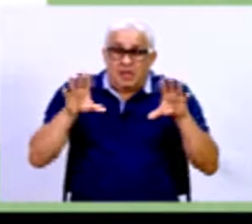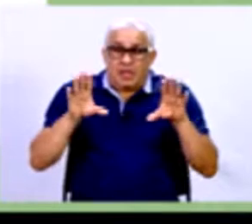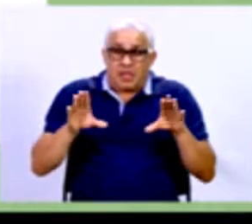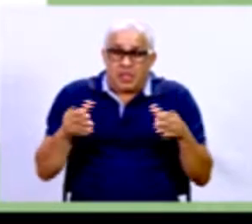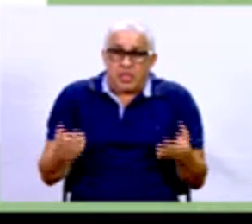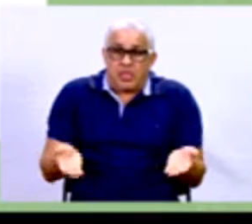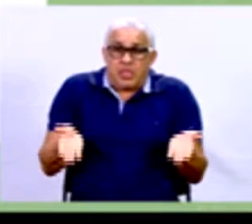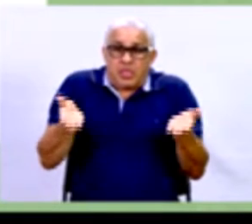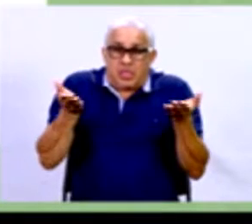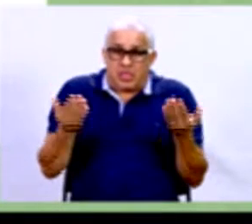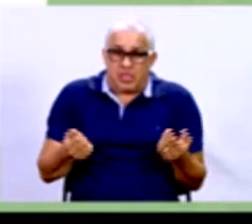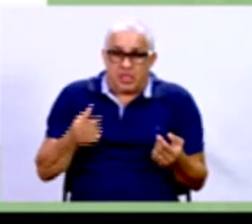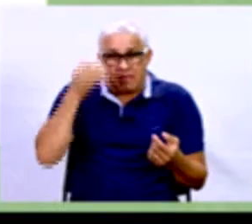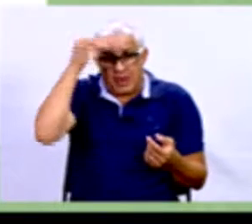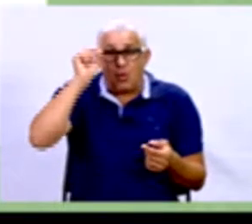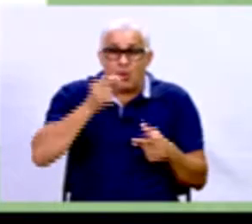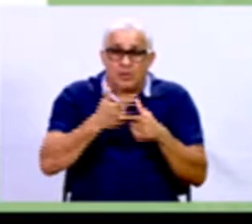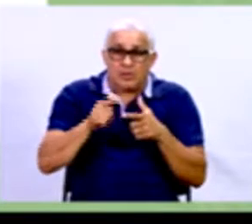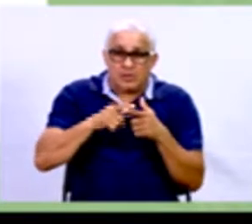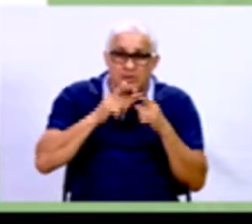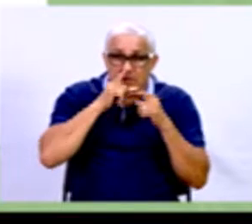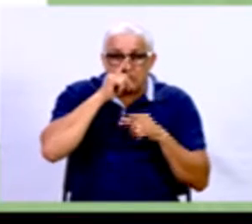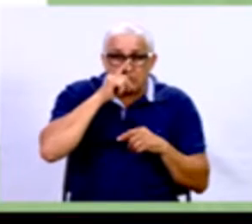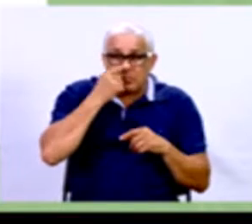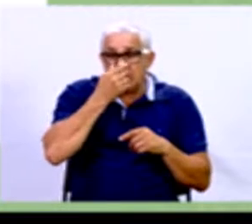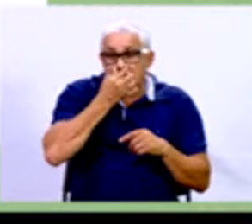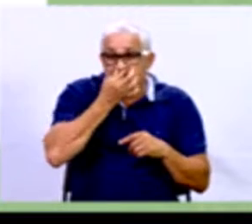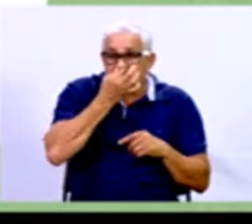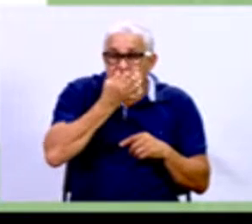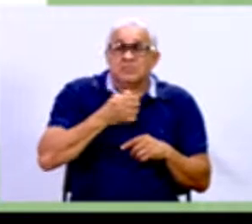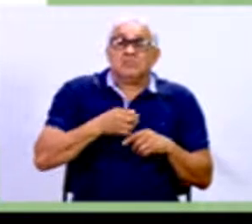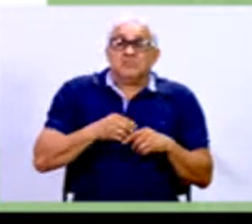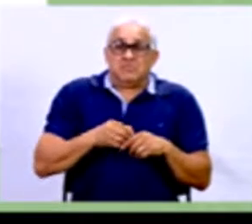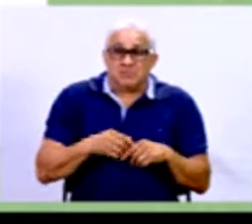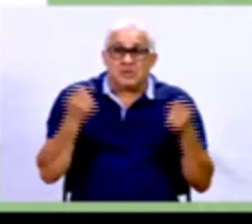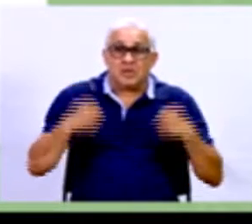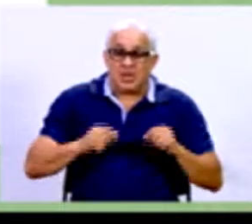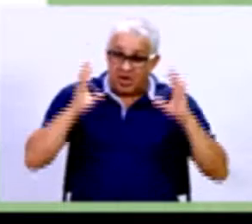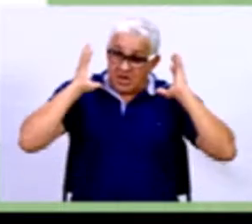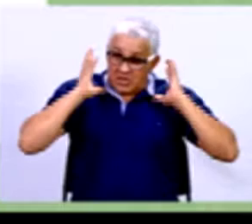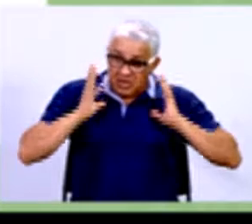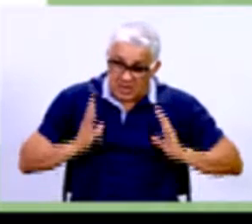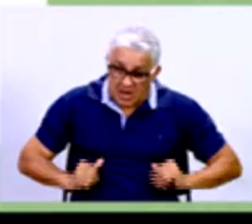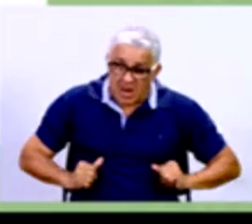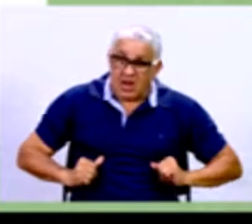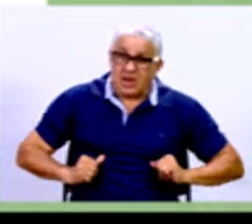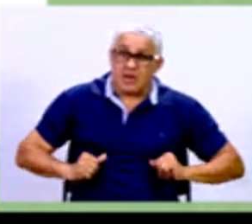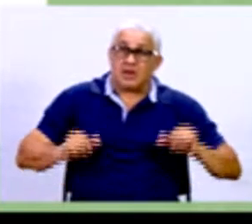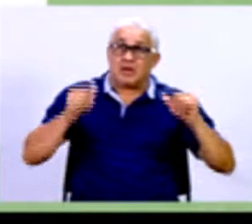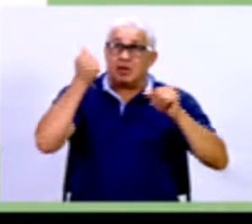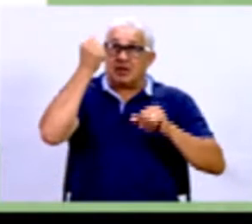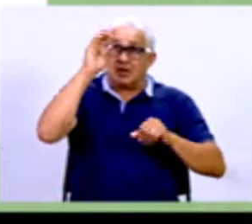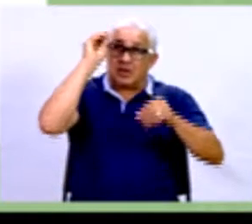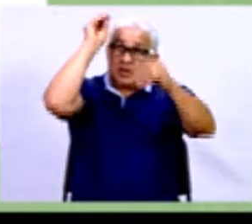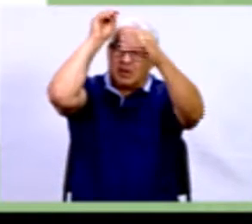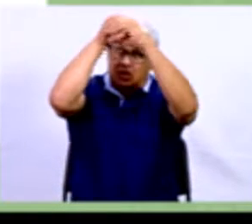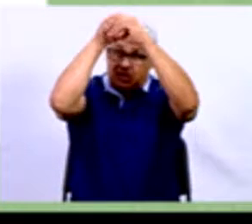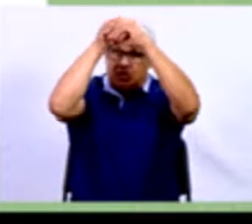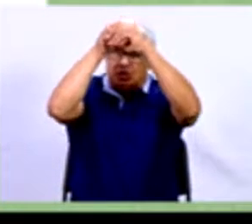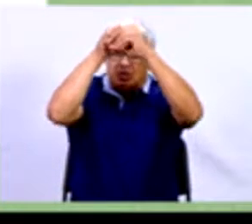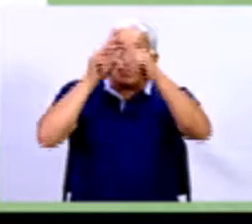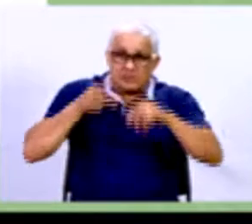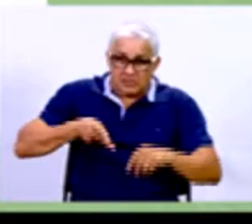evitar problemas respiratórios. Lembrando que é necessário a limpeza dos filtros periodicamente,